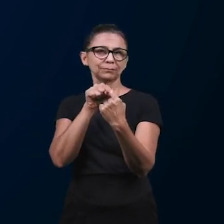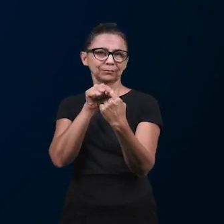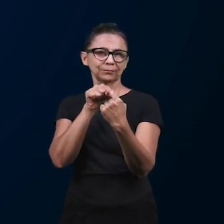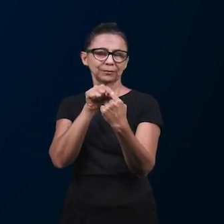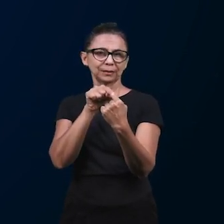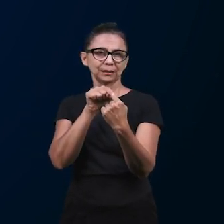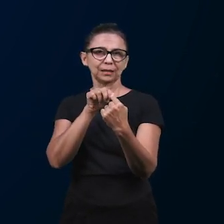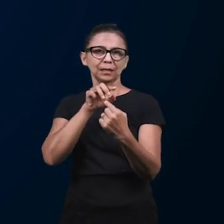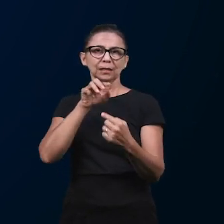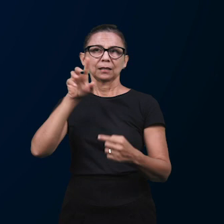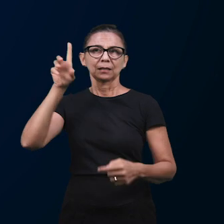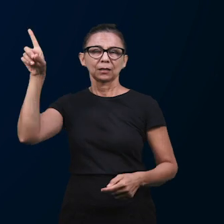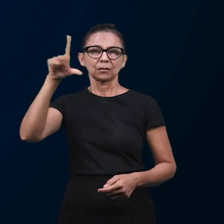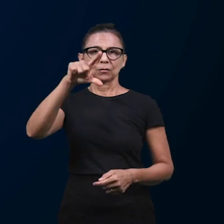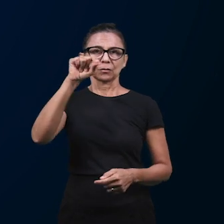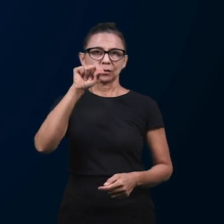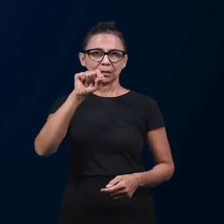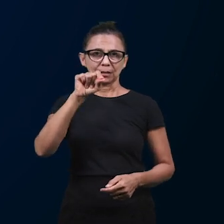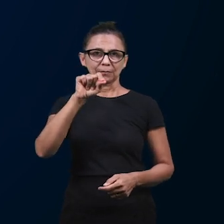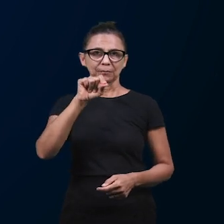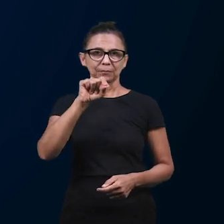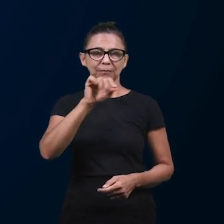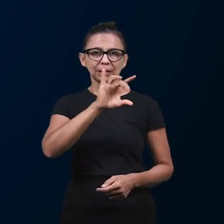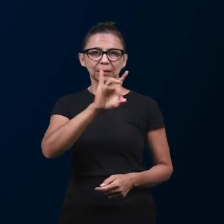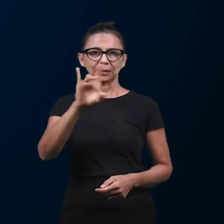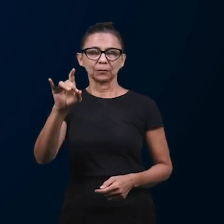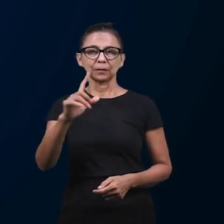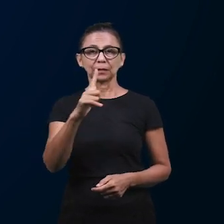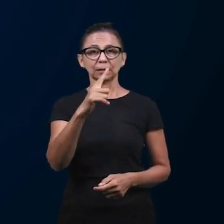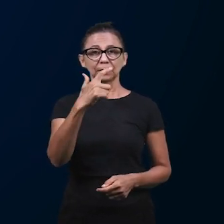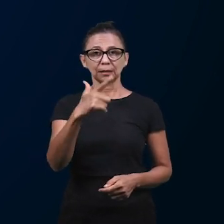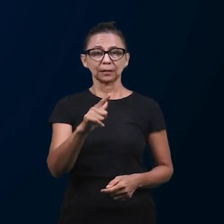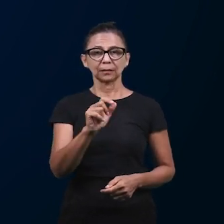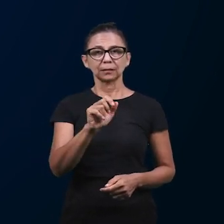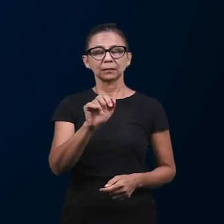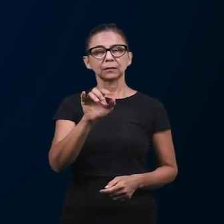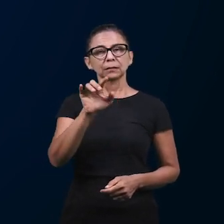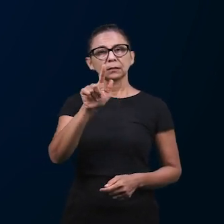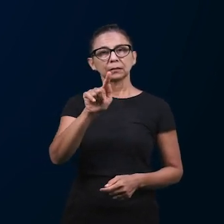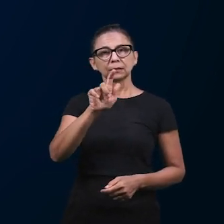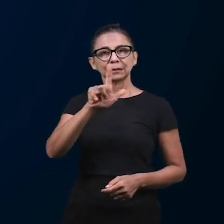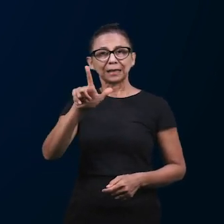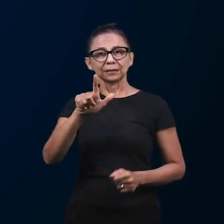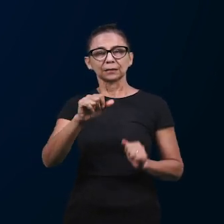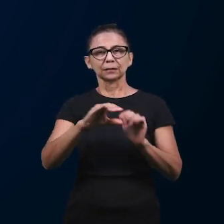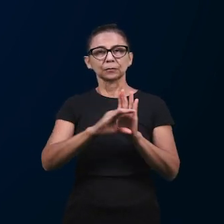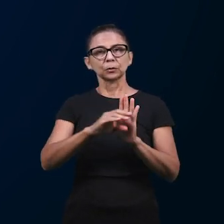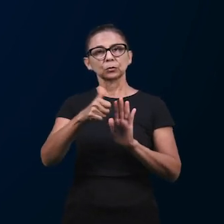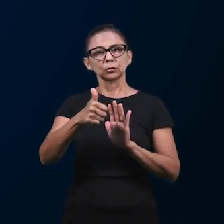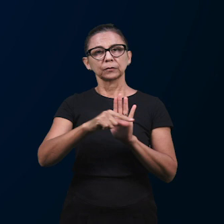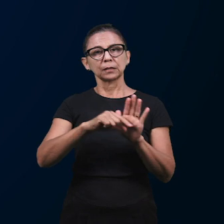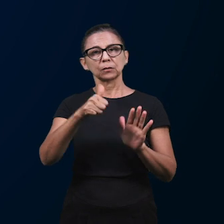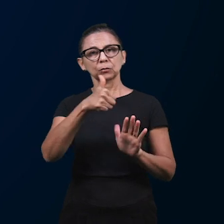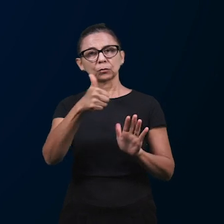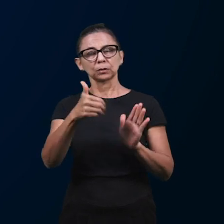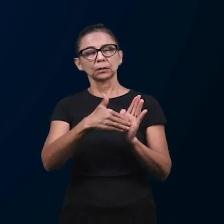eleição. Veja, os irmãos, o que Paulo escreve em Gálatas, capítulo 1, versículo 11 e